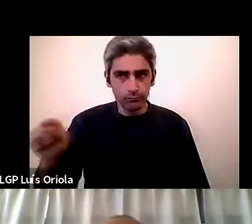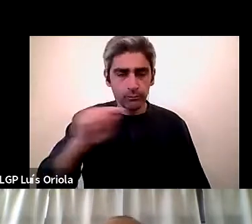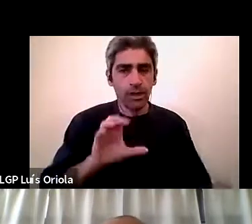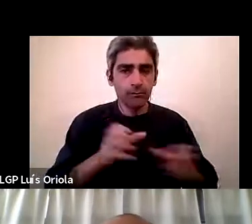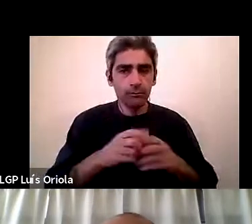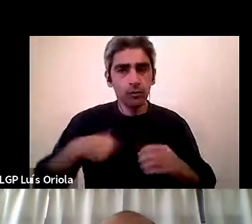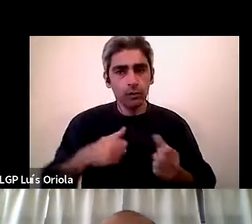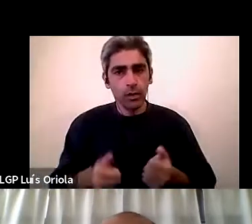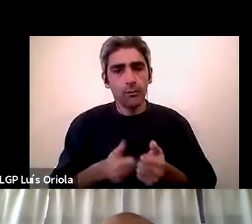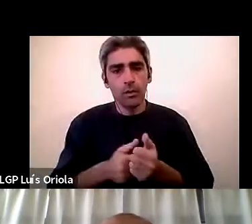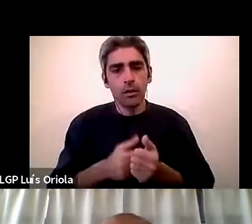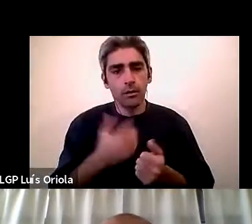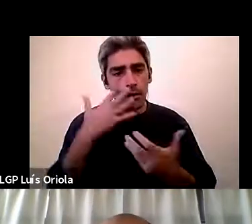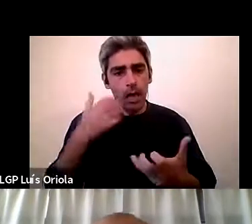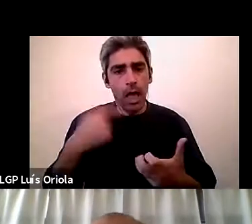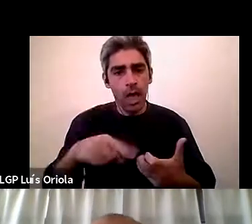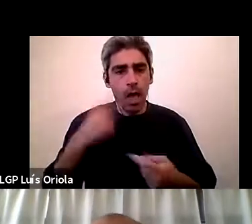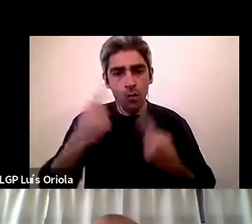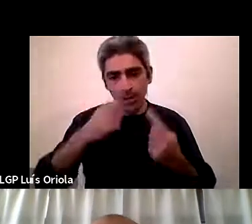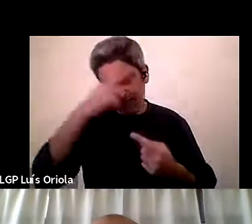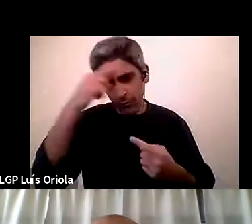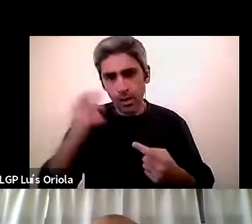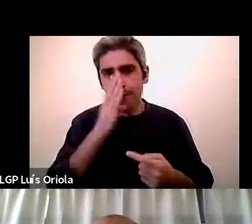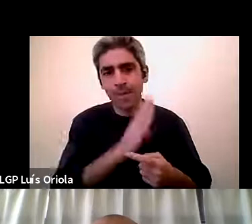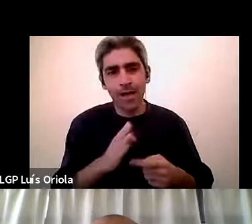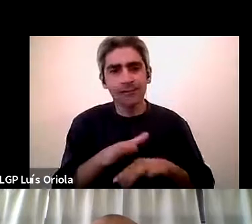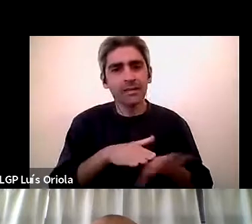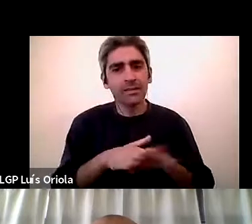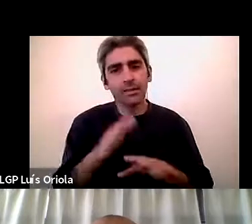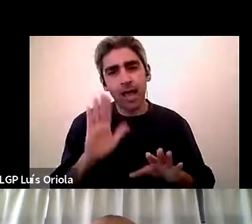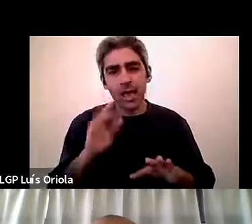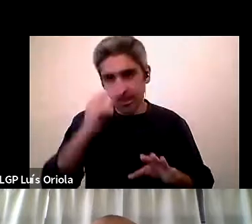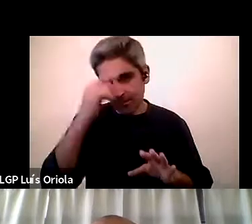acompanhar alguma dificuldade na execução. Mas